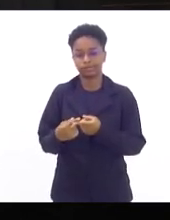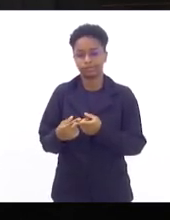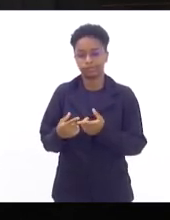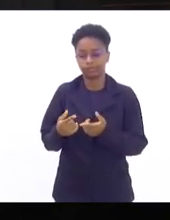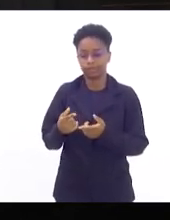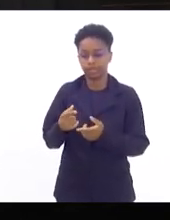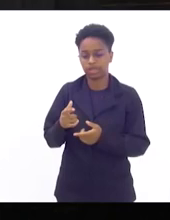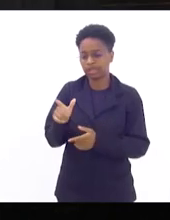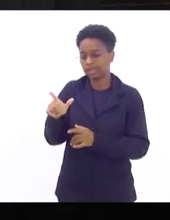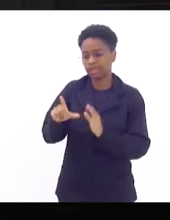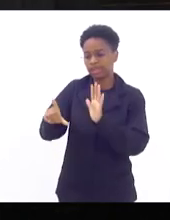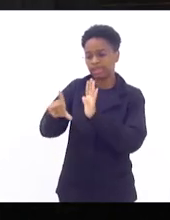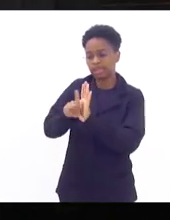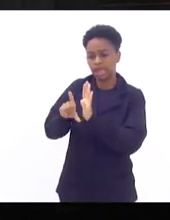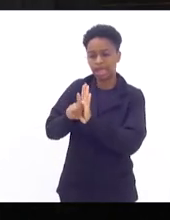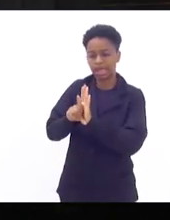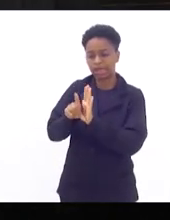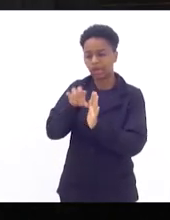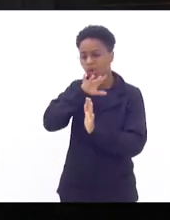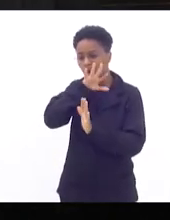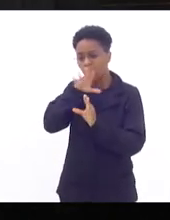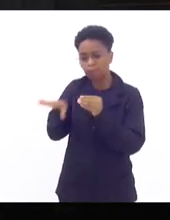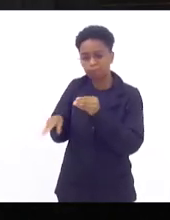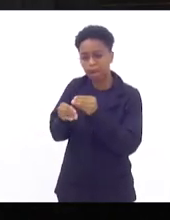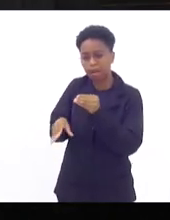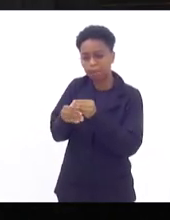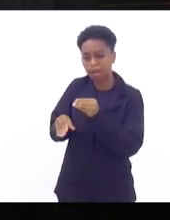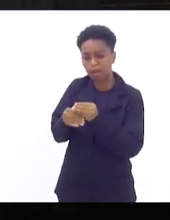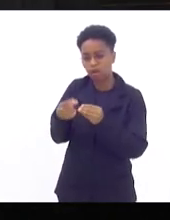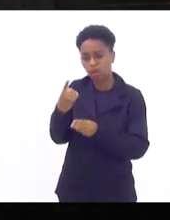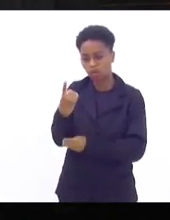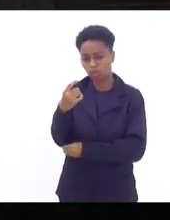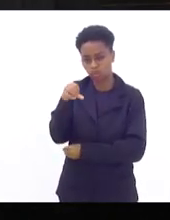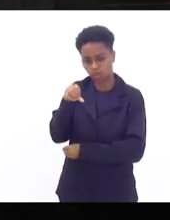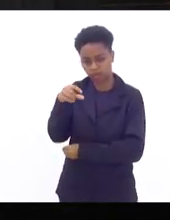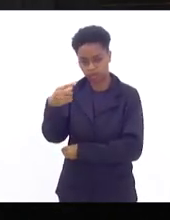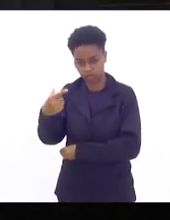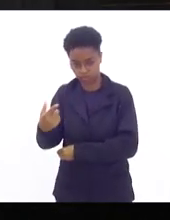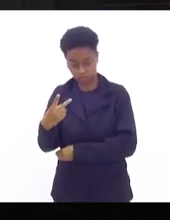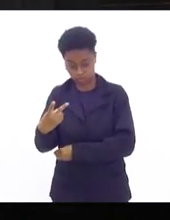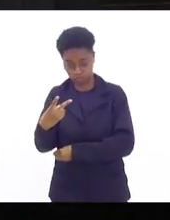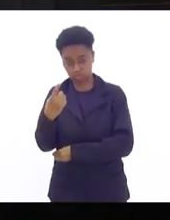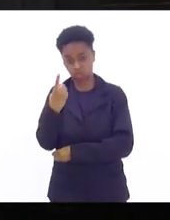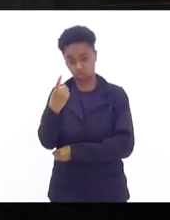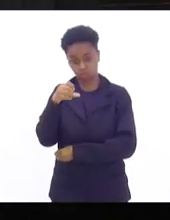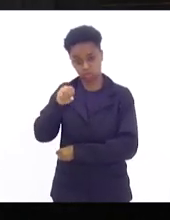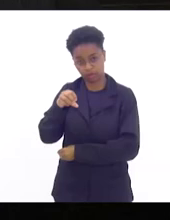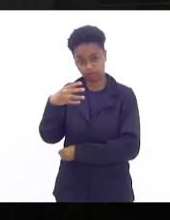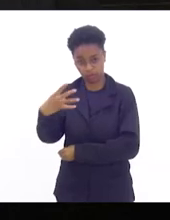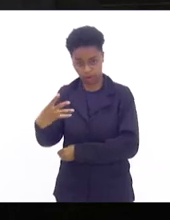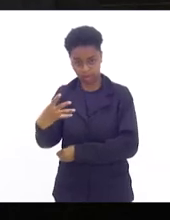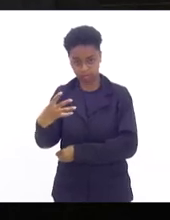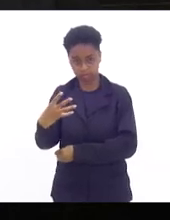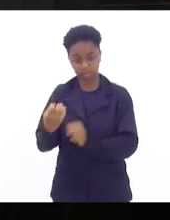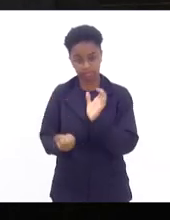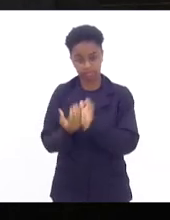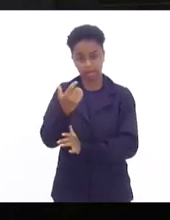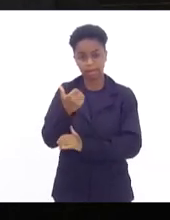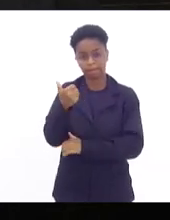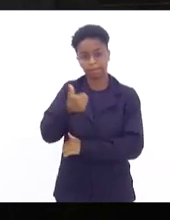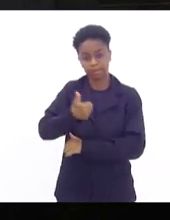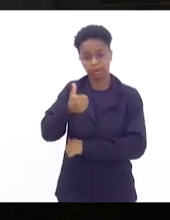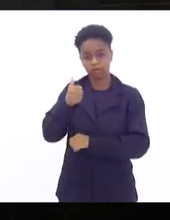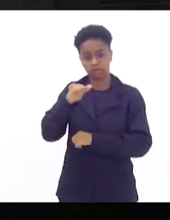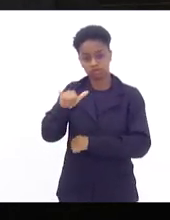amaldiçoadas leis complementares 192 e 194 de 1º de julho de